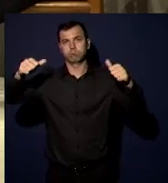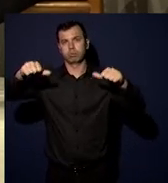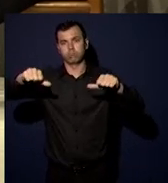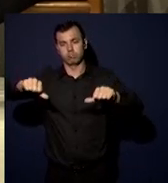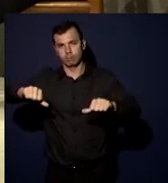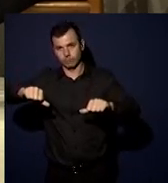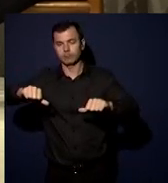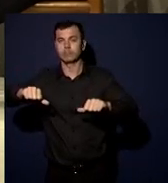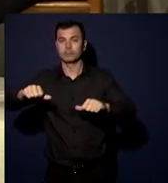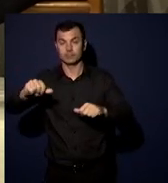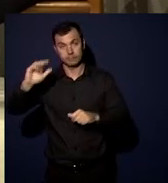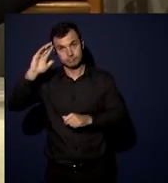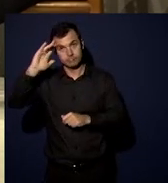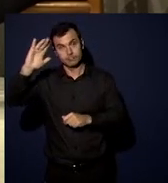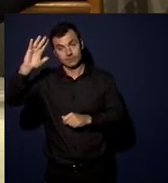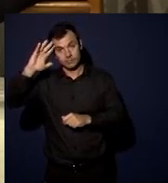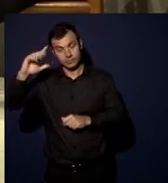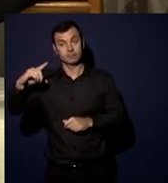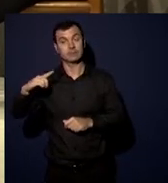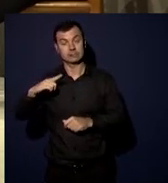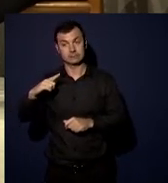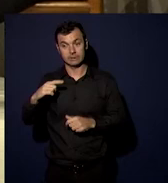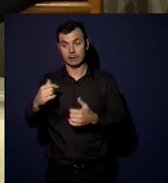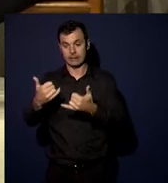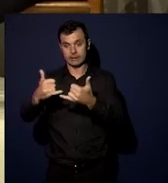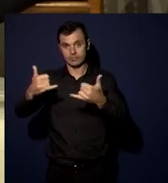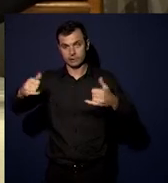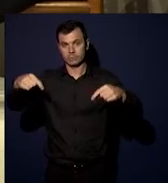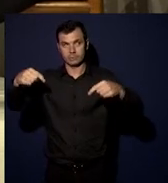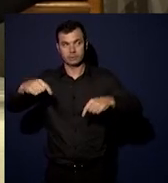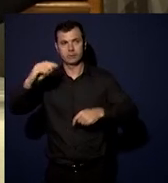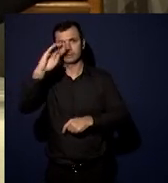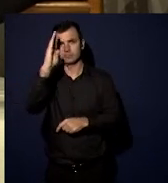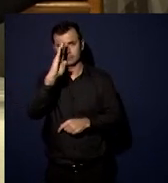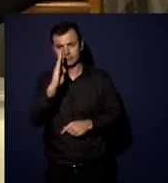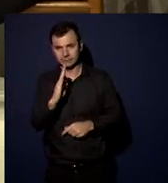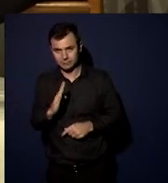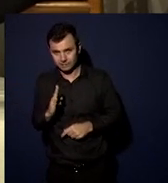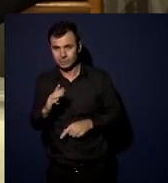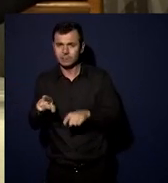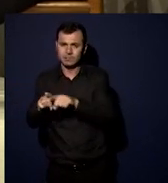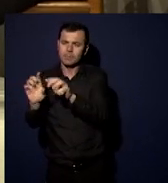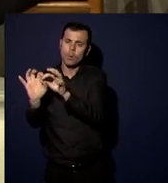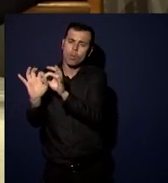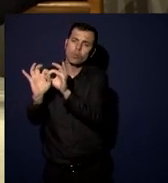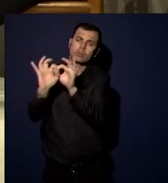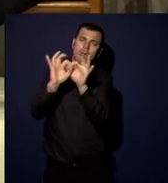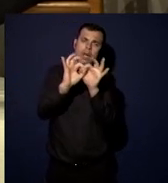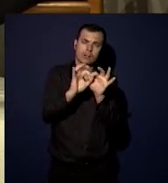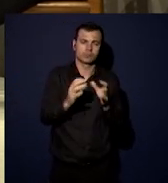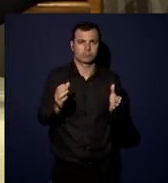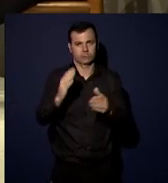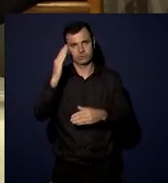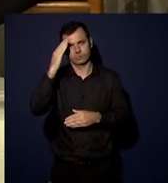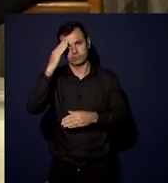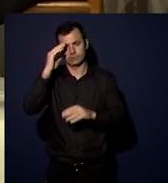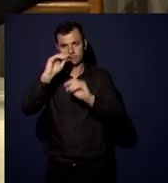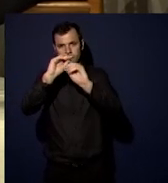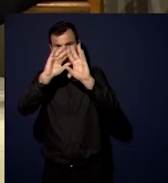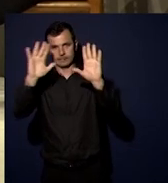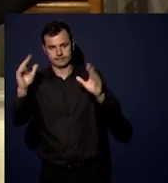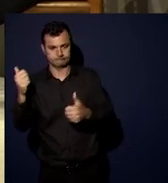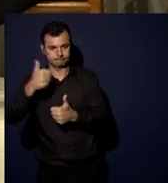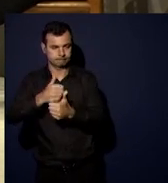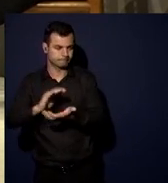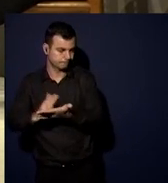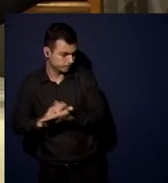dá uma ideia né da pujança energética do Brasil né e desse contexto que a gente vive hoje na hidrologia hoje